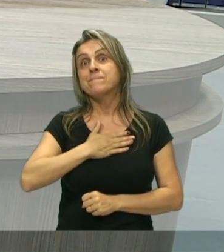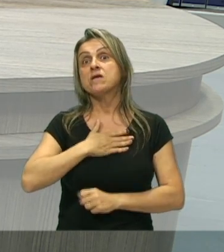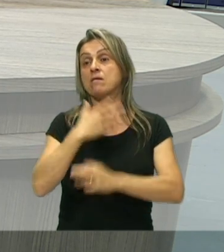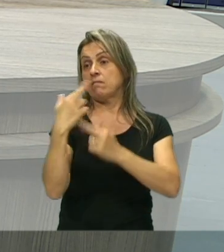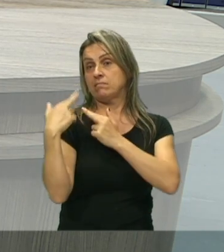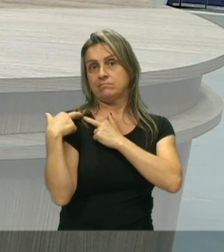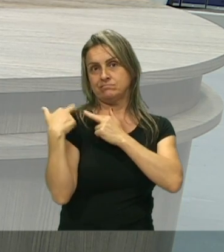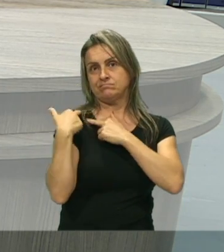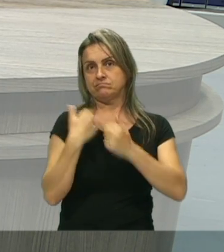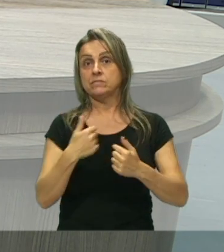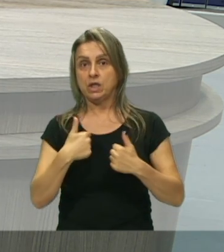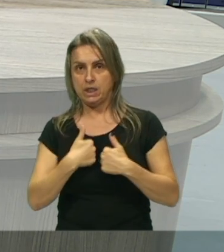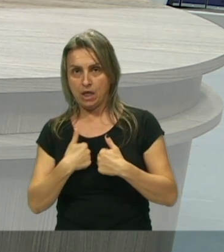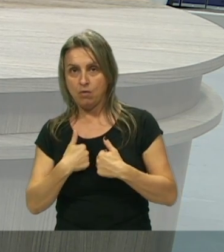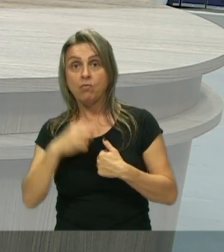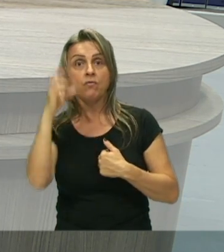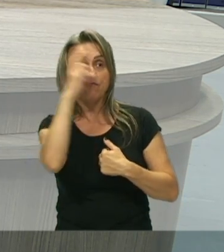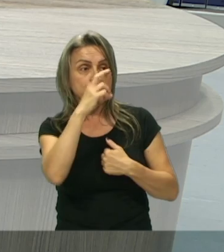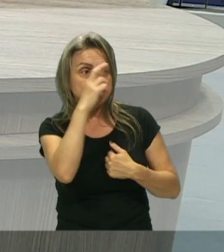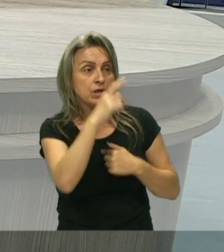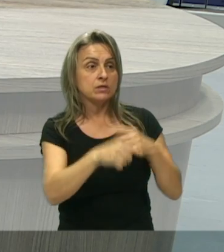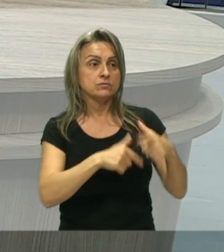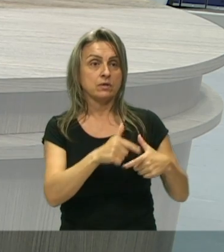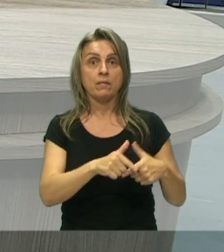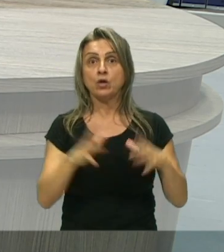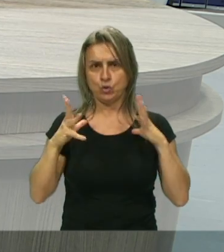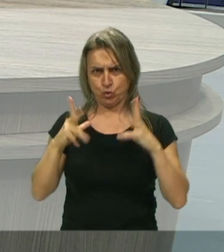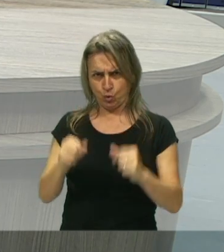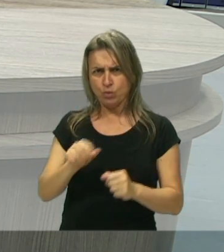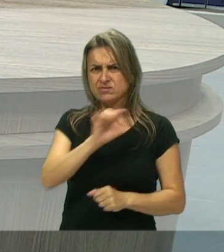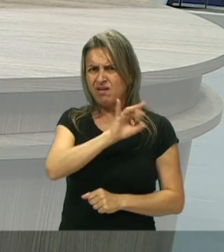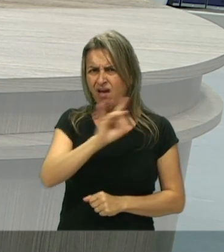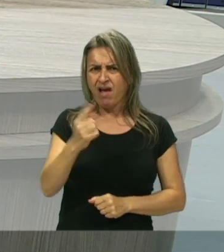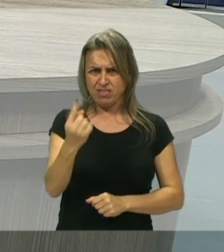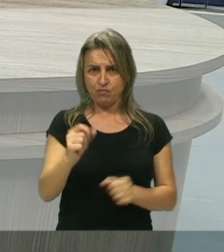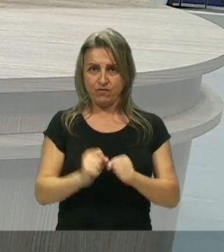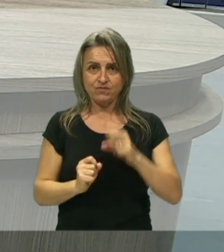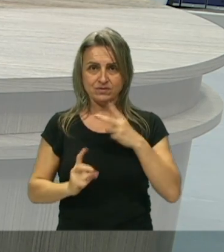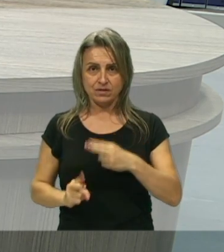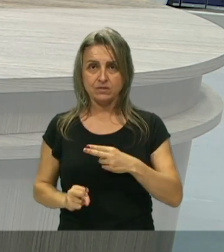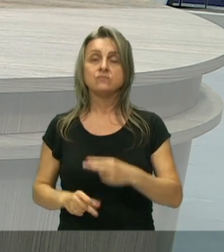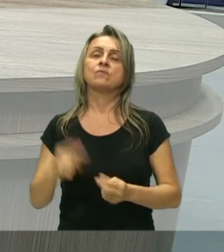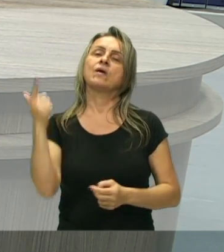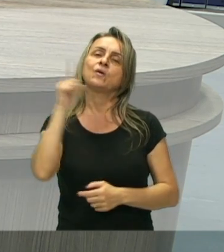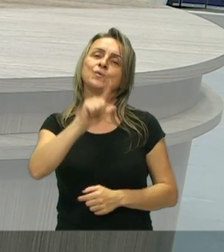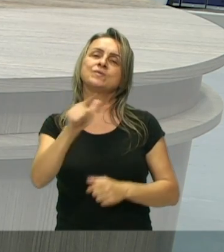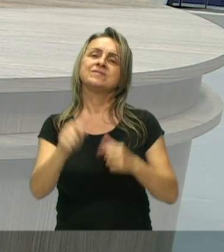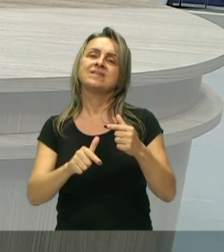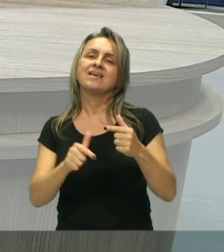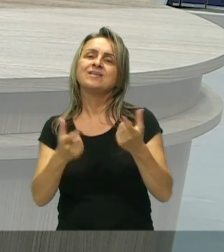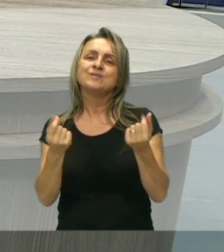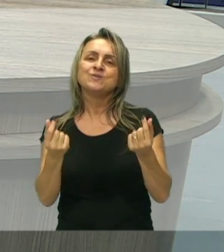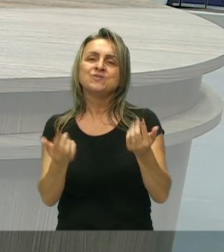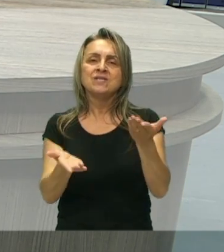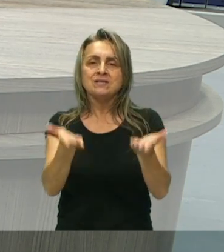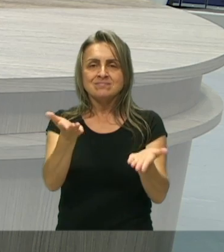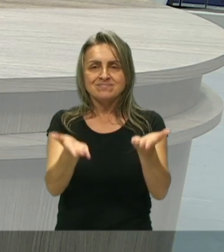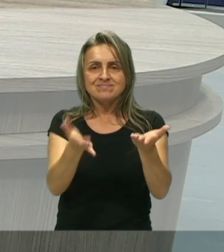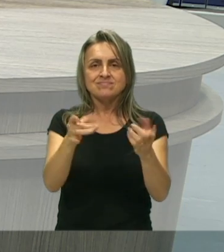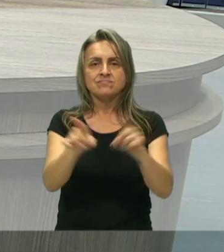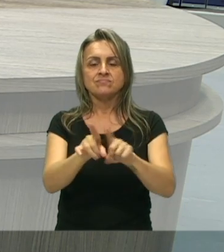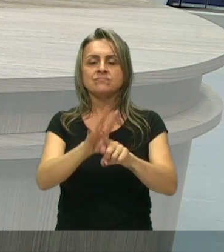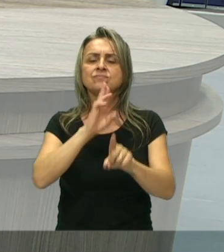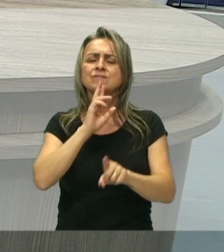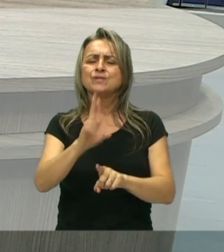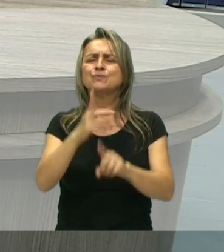serviço. Aí sim a gente vai ter um uso mais equilibrado dos nossos recursos e a gente vai ter resultados muito